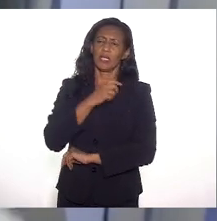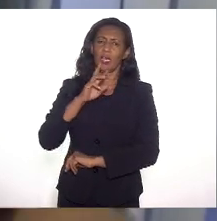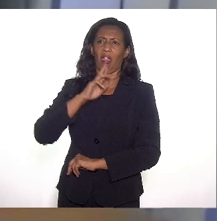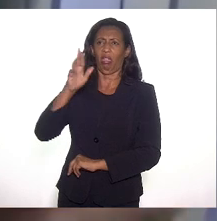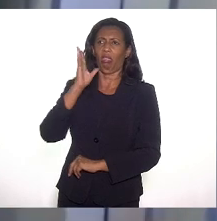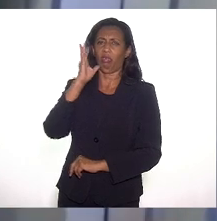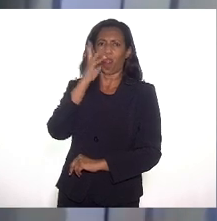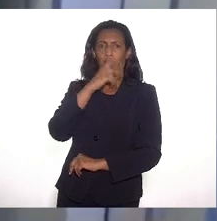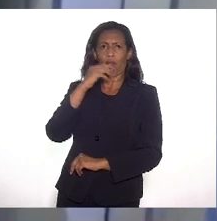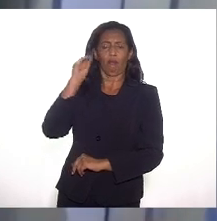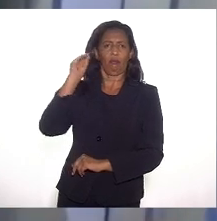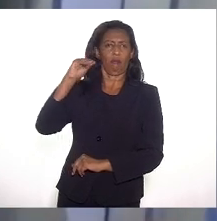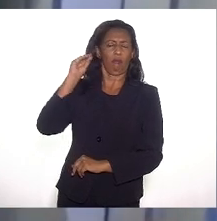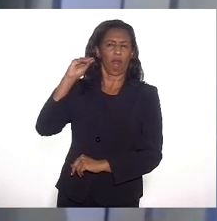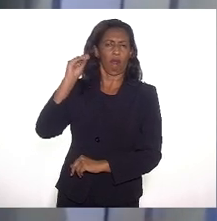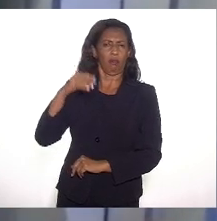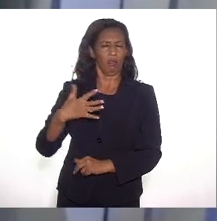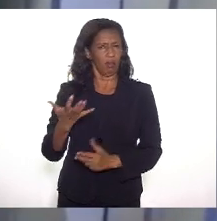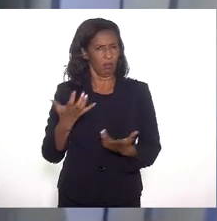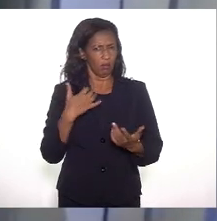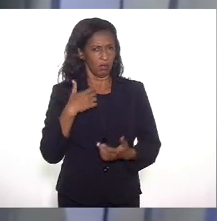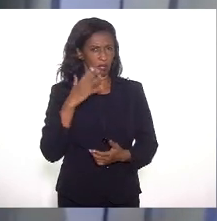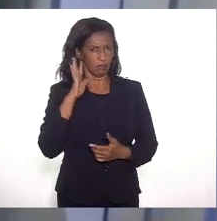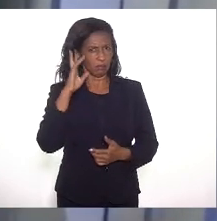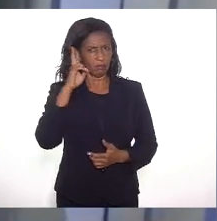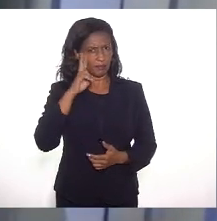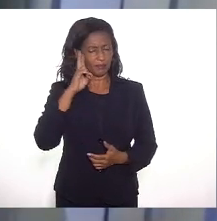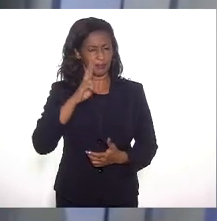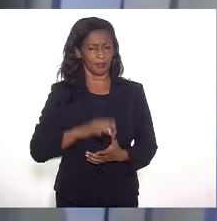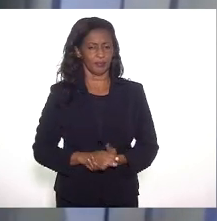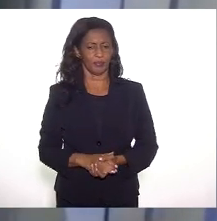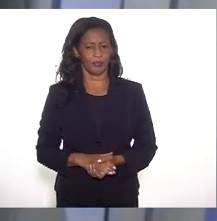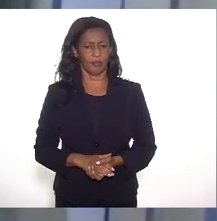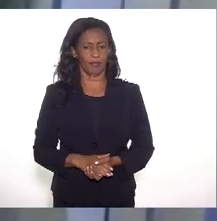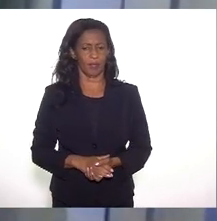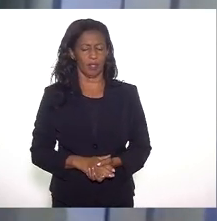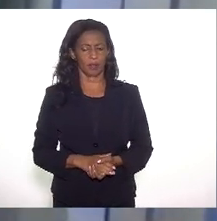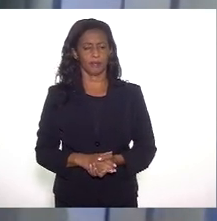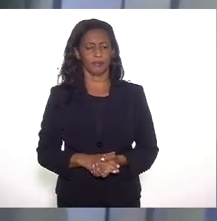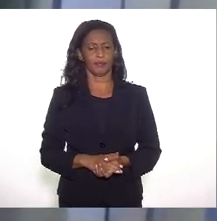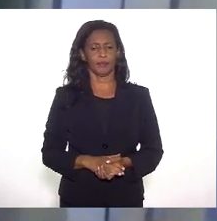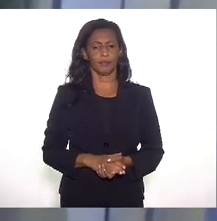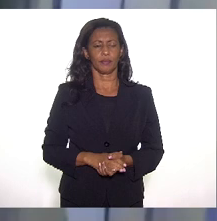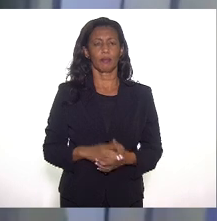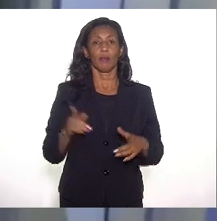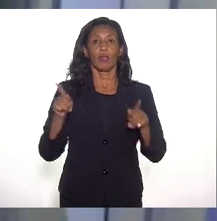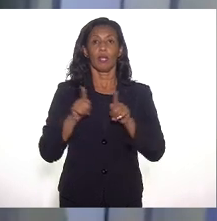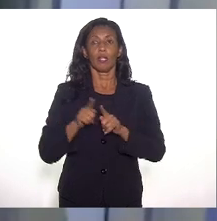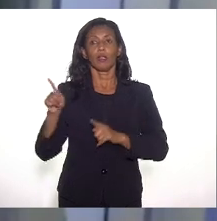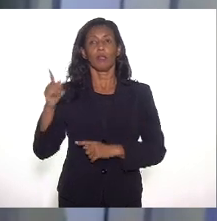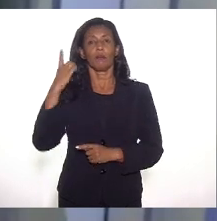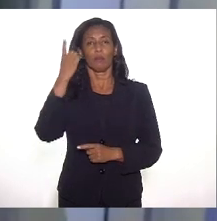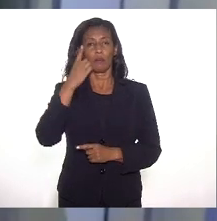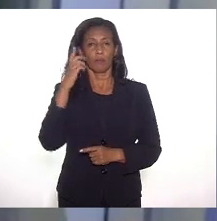chamar a atenção para esse aspecto especificamente. E em relação à fala da deputada Renata, já que ela está conosco ainda no plenário